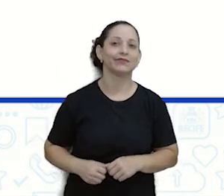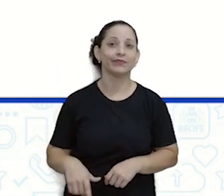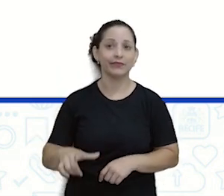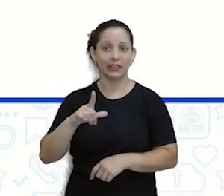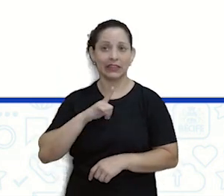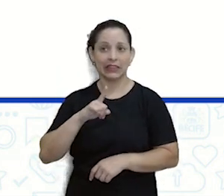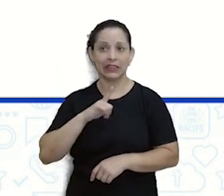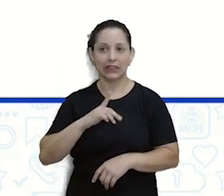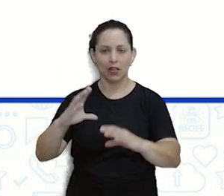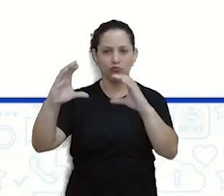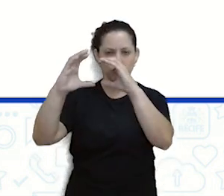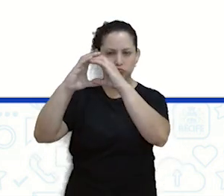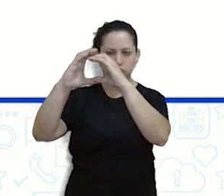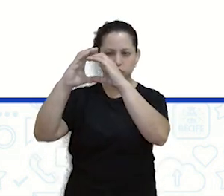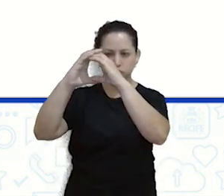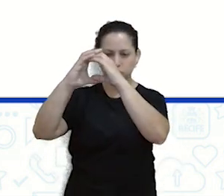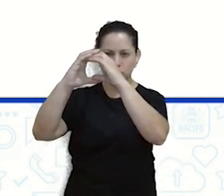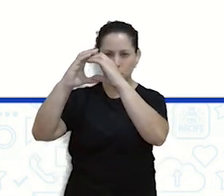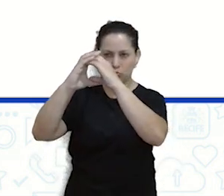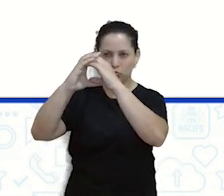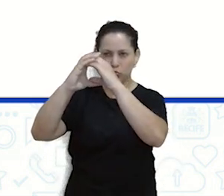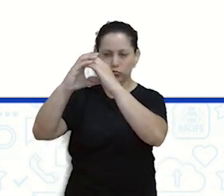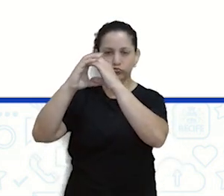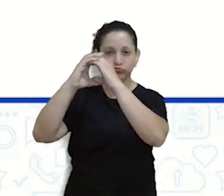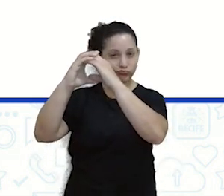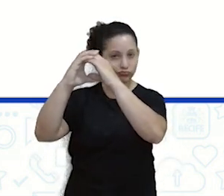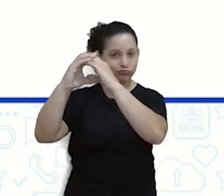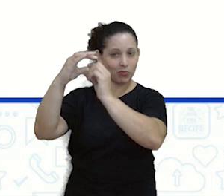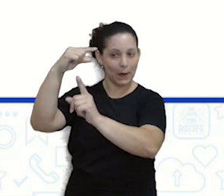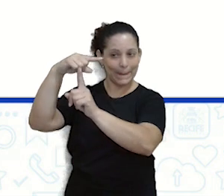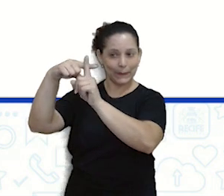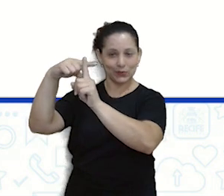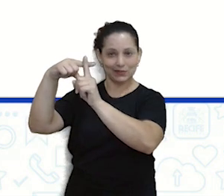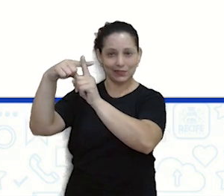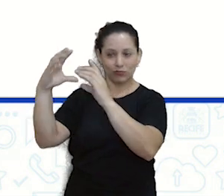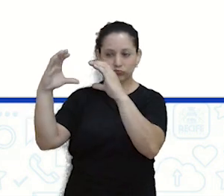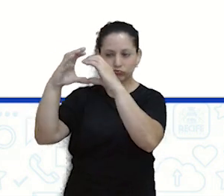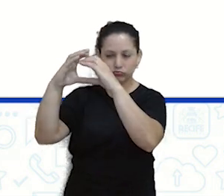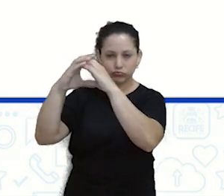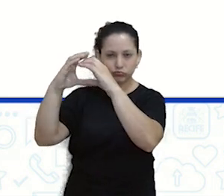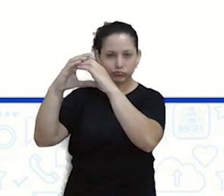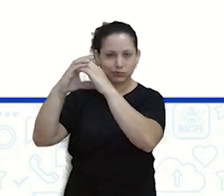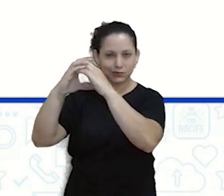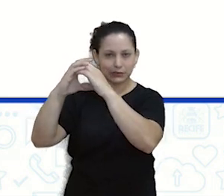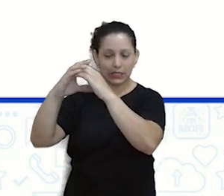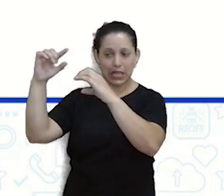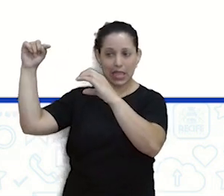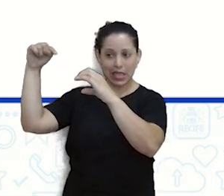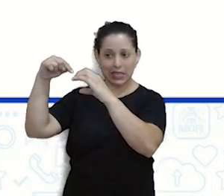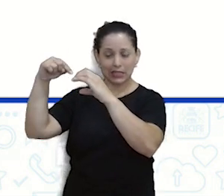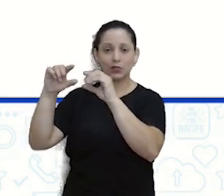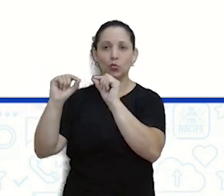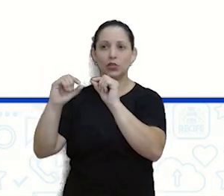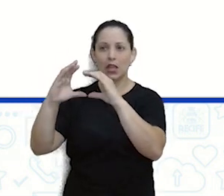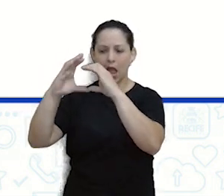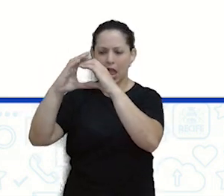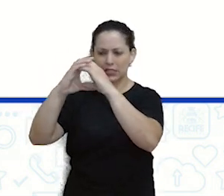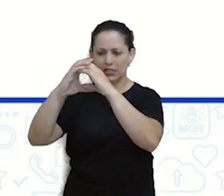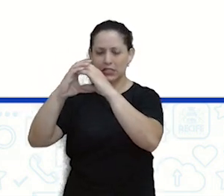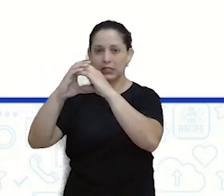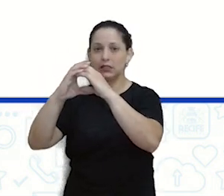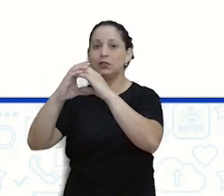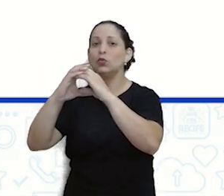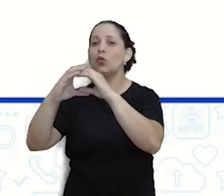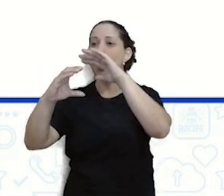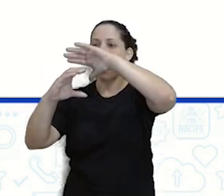o núcleozinho ali, porque a gente está vendo como um positivo, né? E no entorno do núcleo, gente,